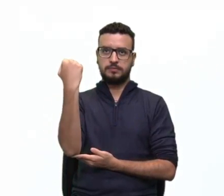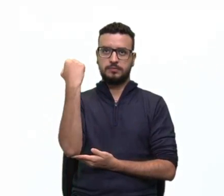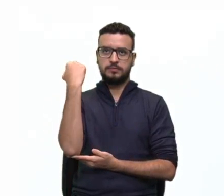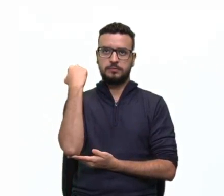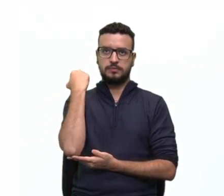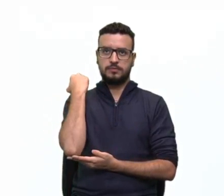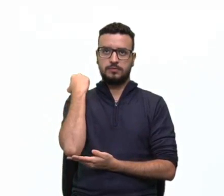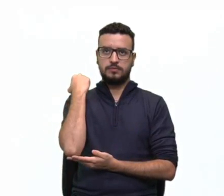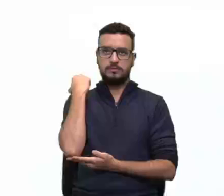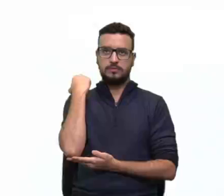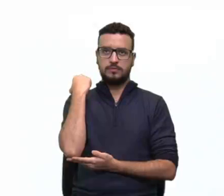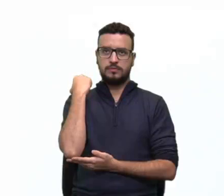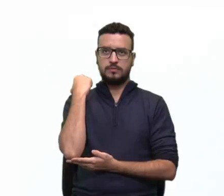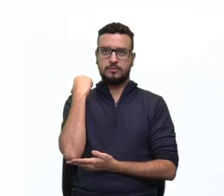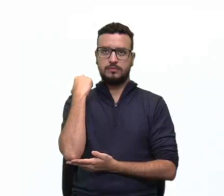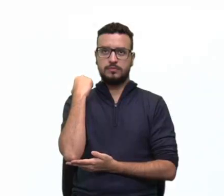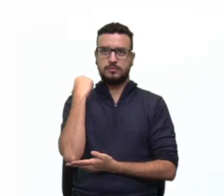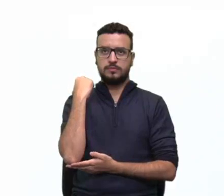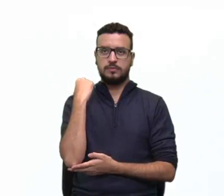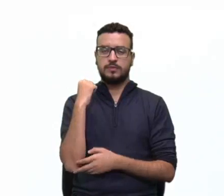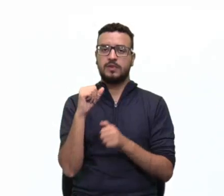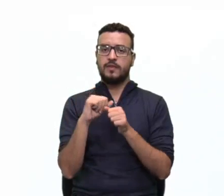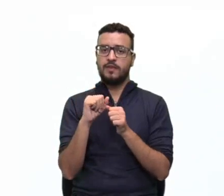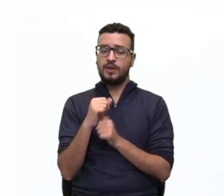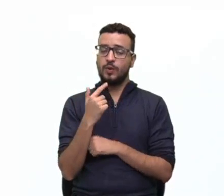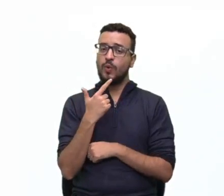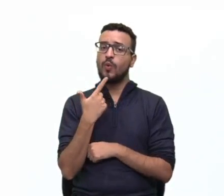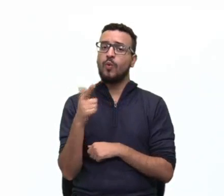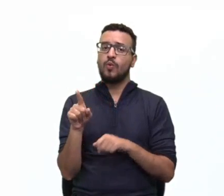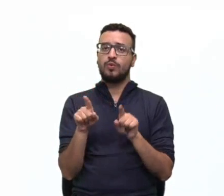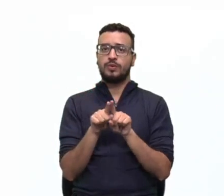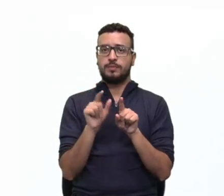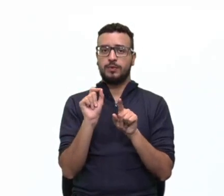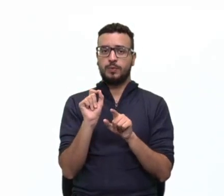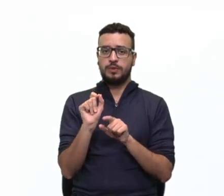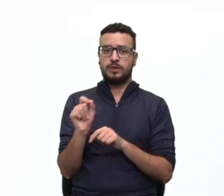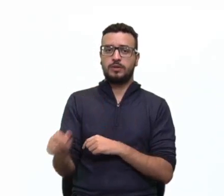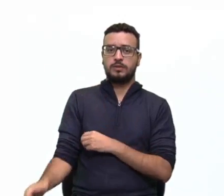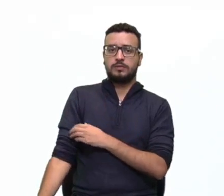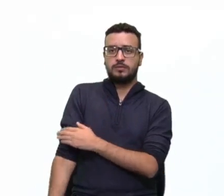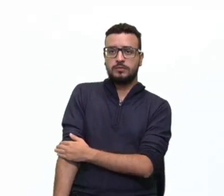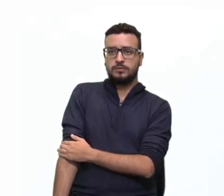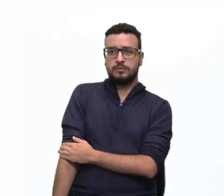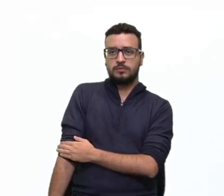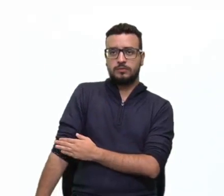a extensão, mas ele faz a abdução